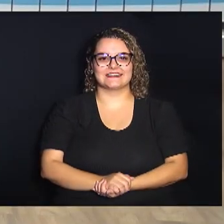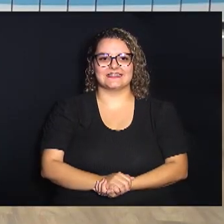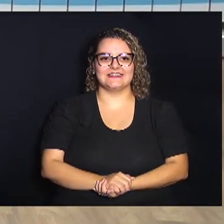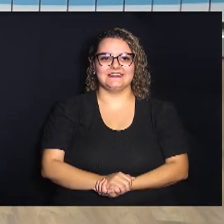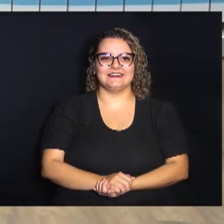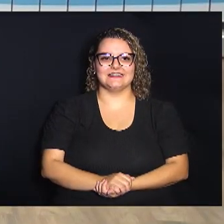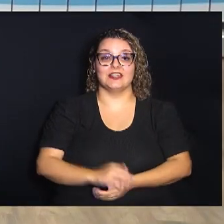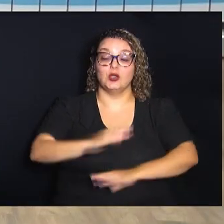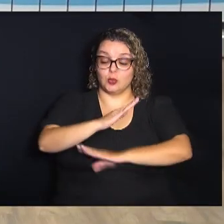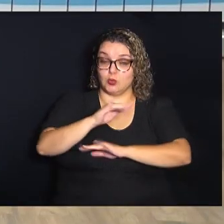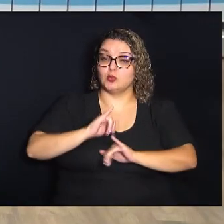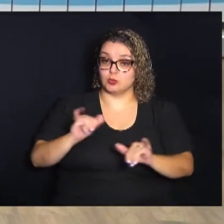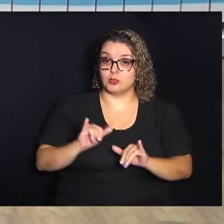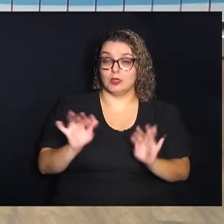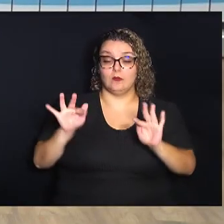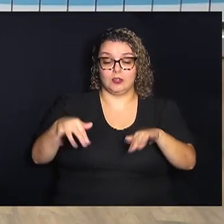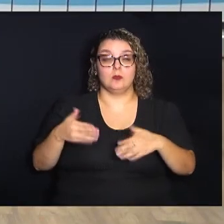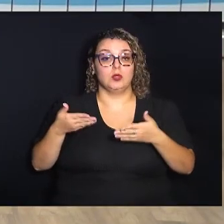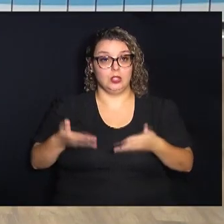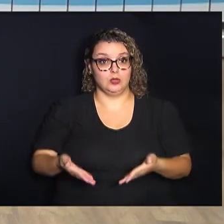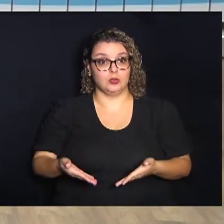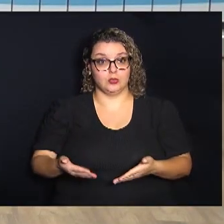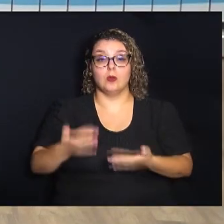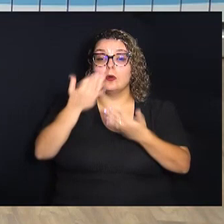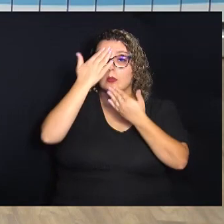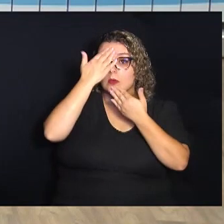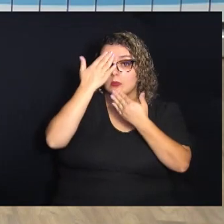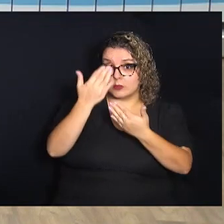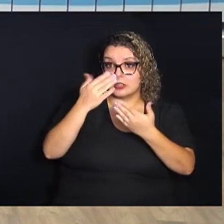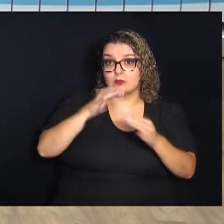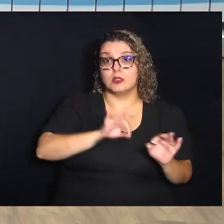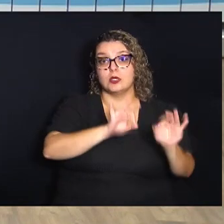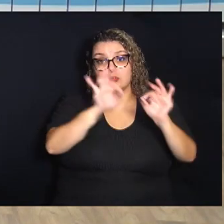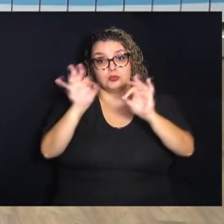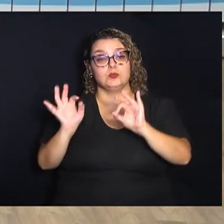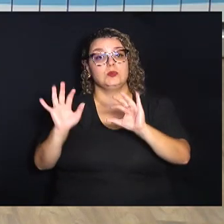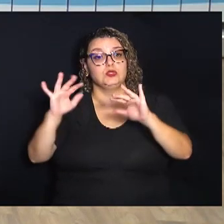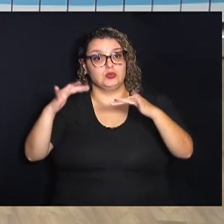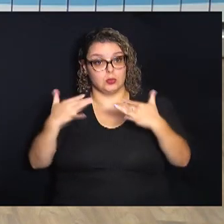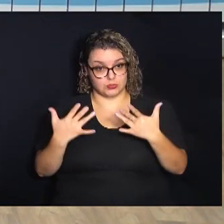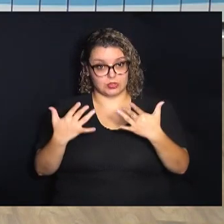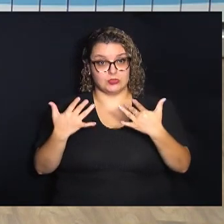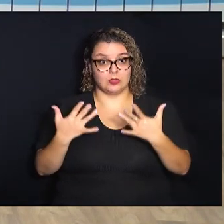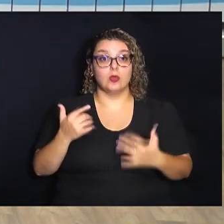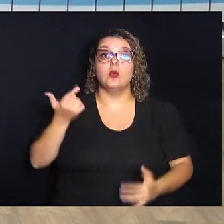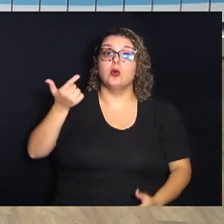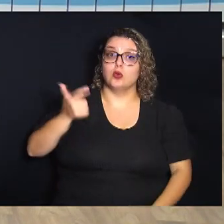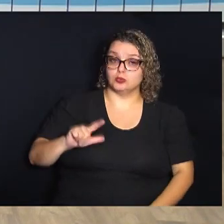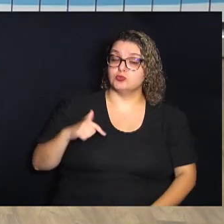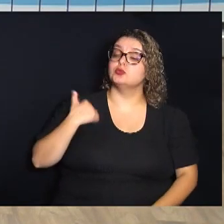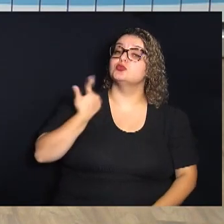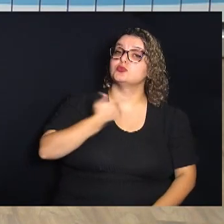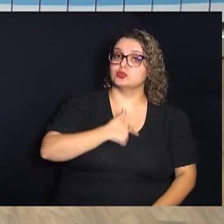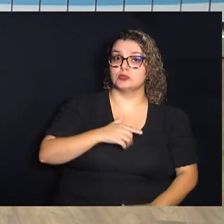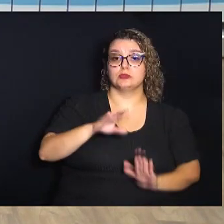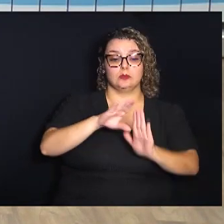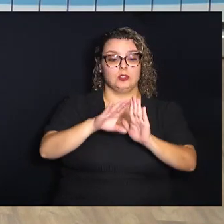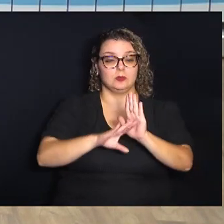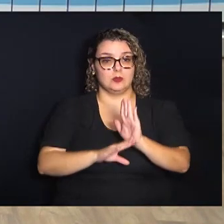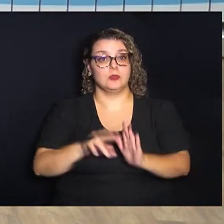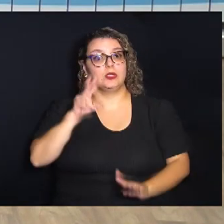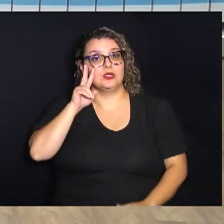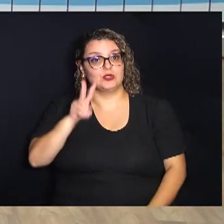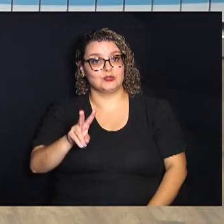O Jornal Câmara Notícia fica por aqui. Muito obrigado pela sua companhia, pela sua audiência. Continue na nossa